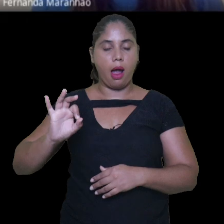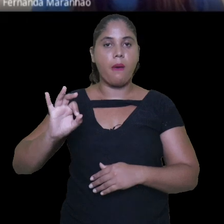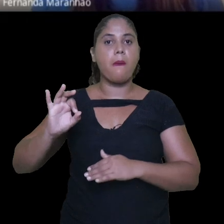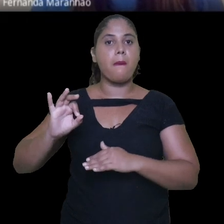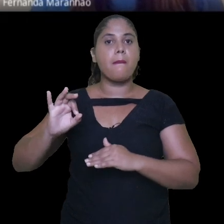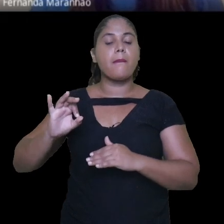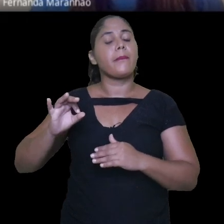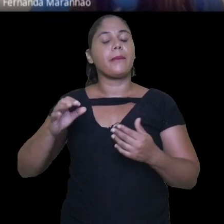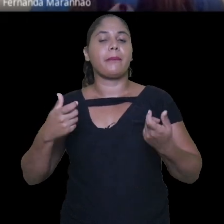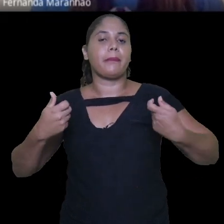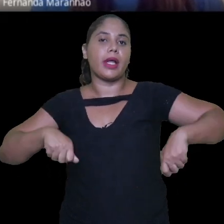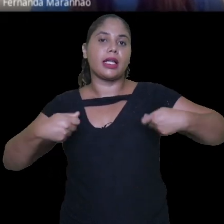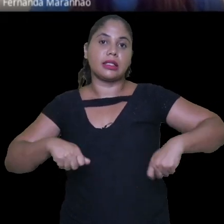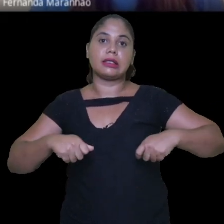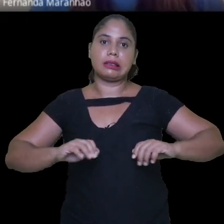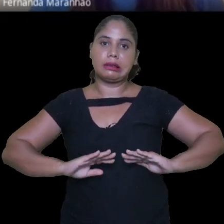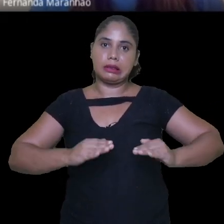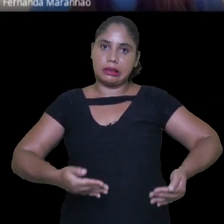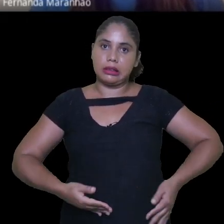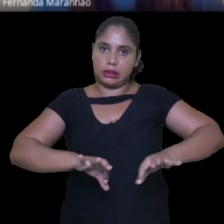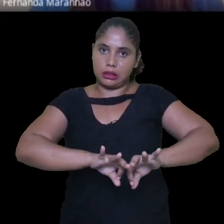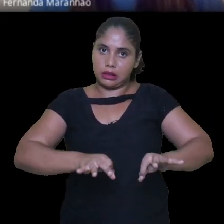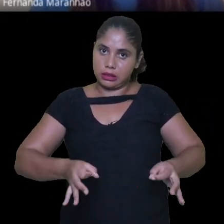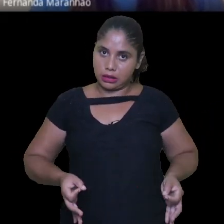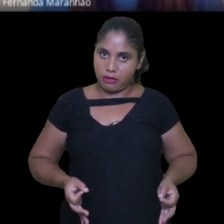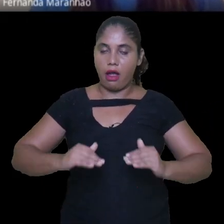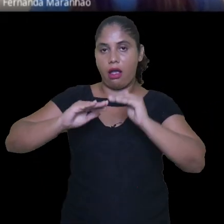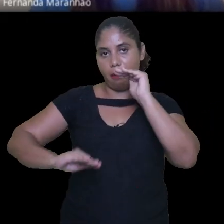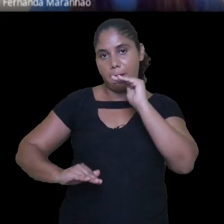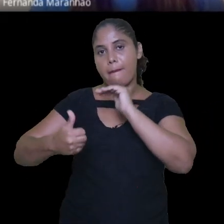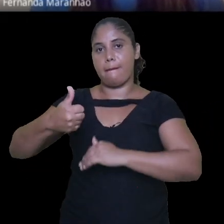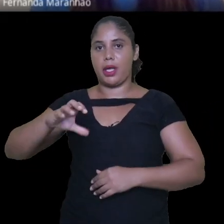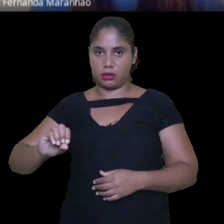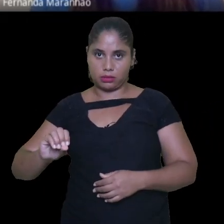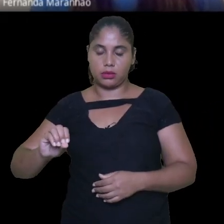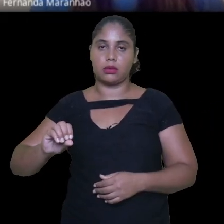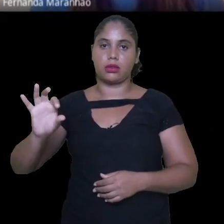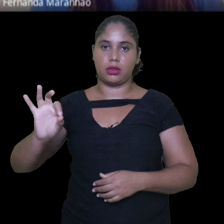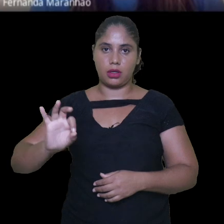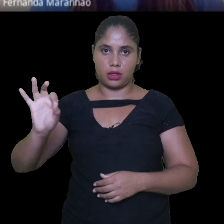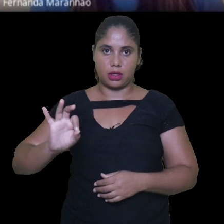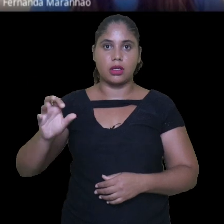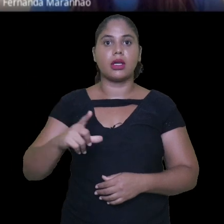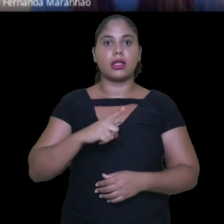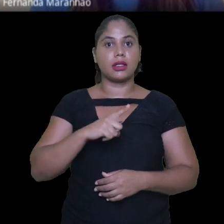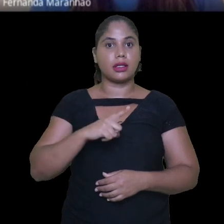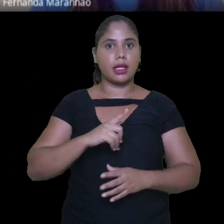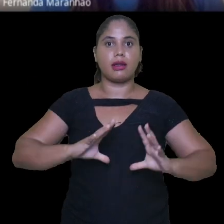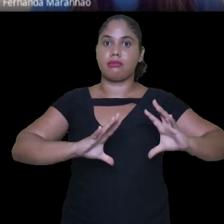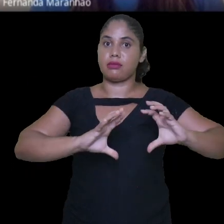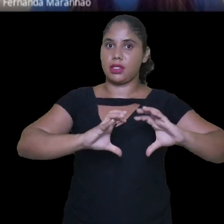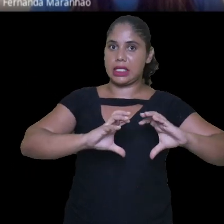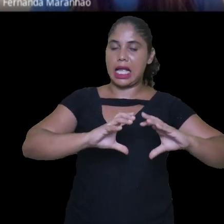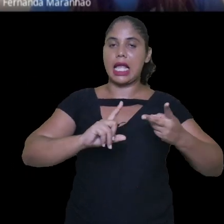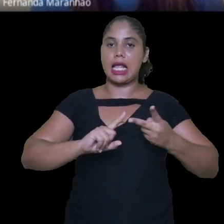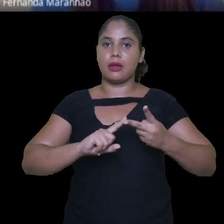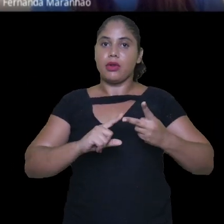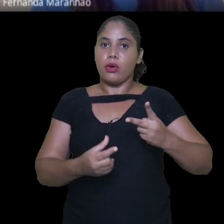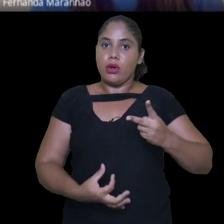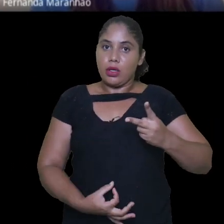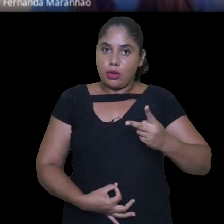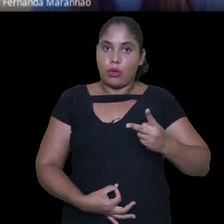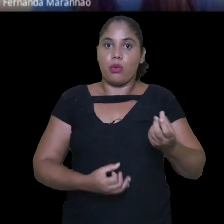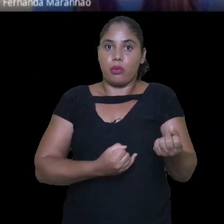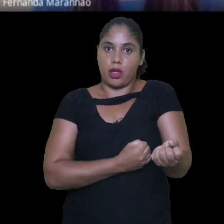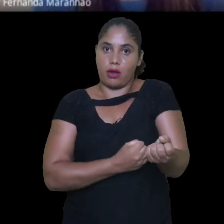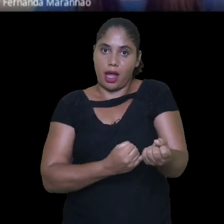estarão alteradas, e uma queda de 2/4 de peso estimado entre